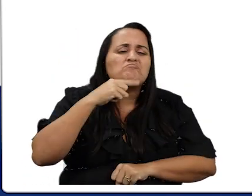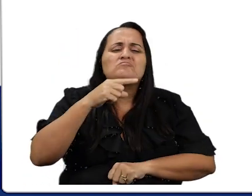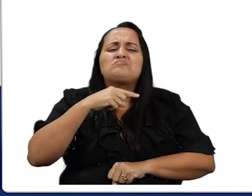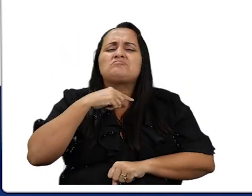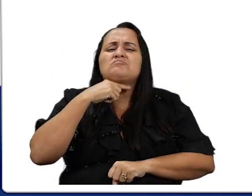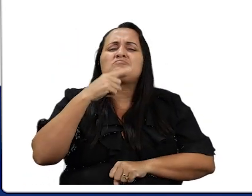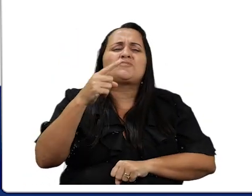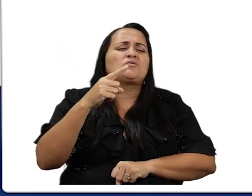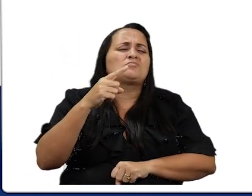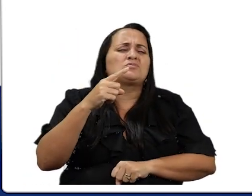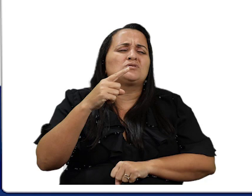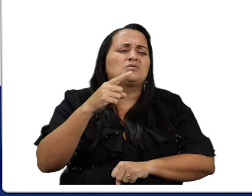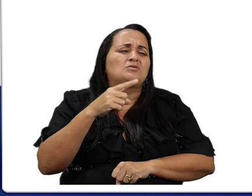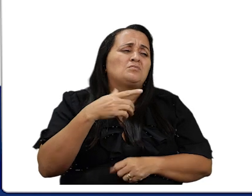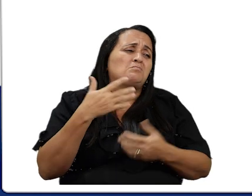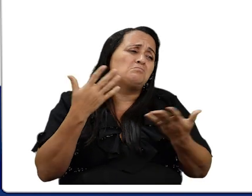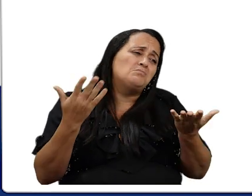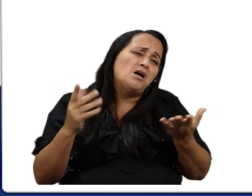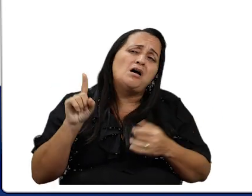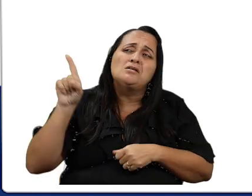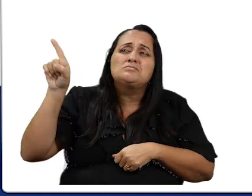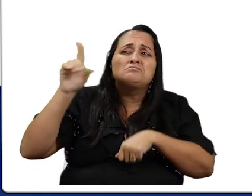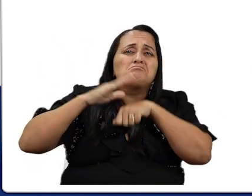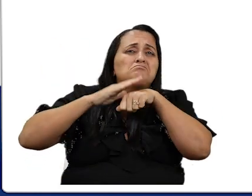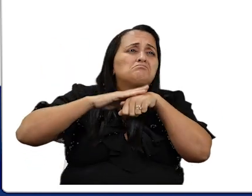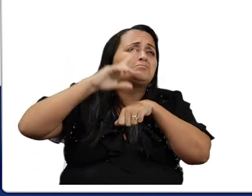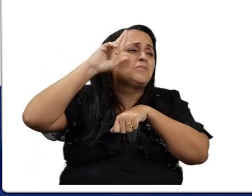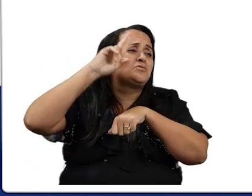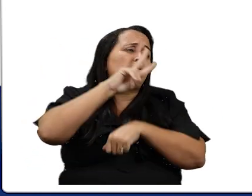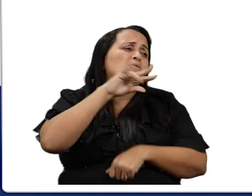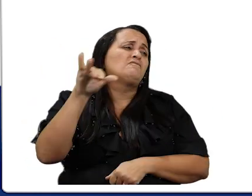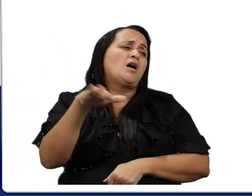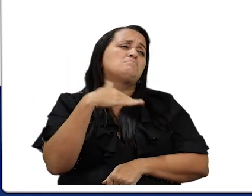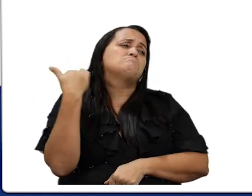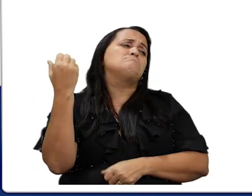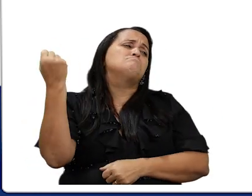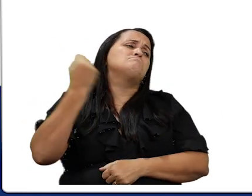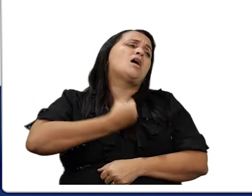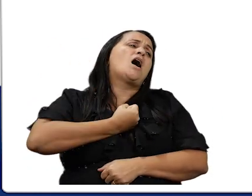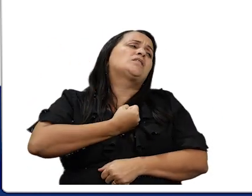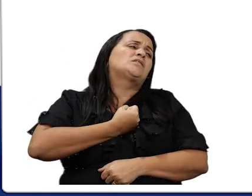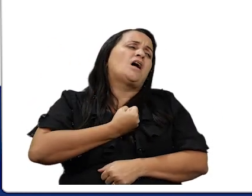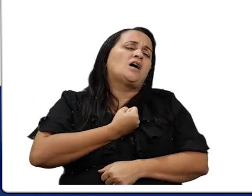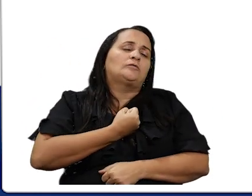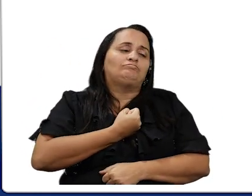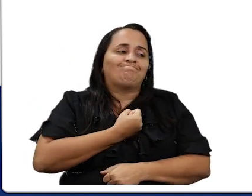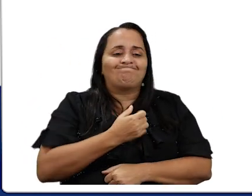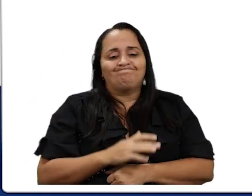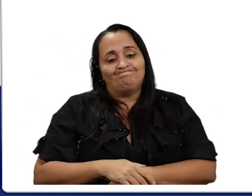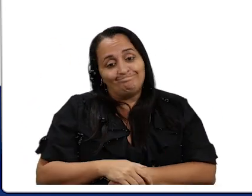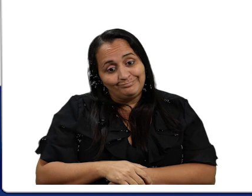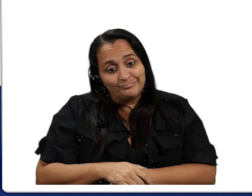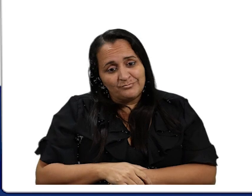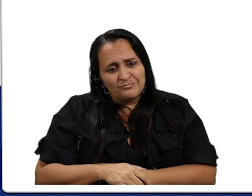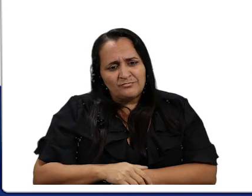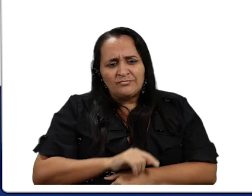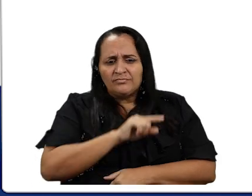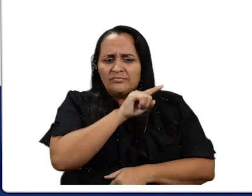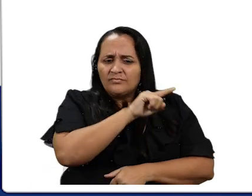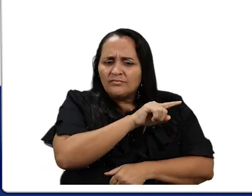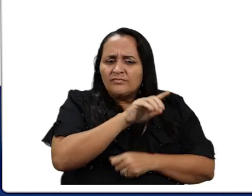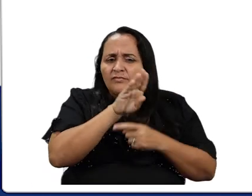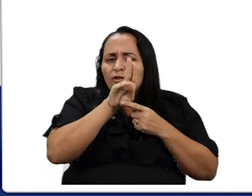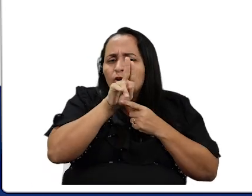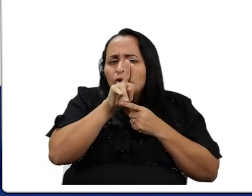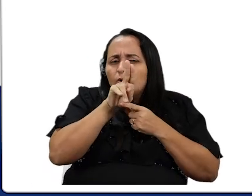meu dono resolveu me sacrificar. O burrinho contou-lhe sobre os seus planos